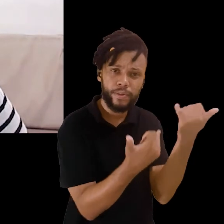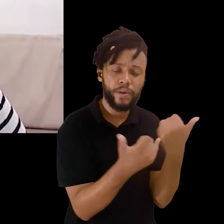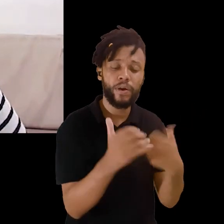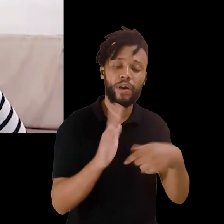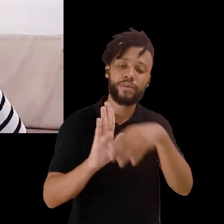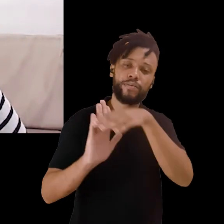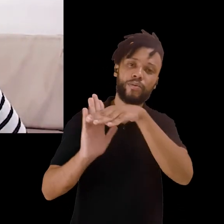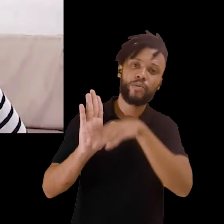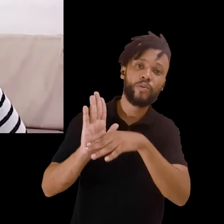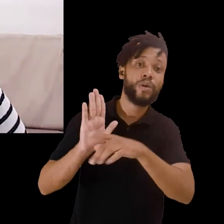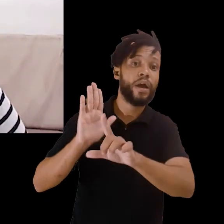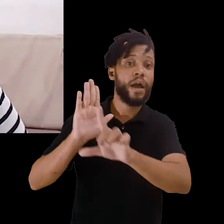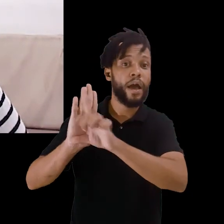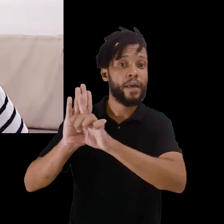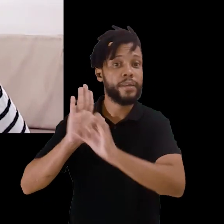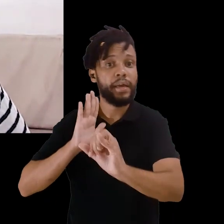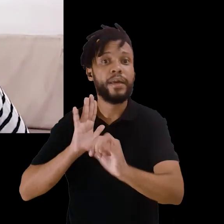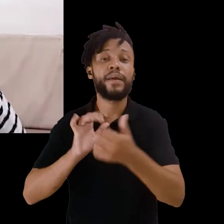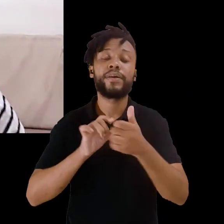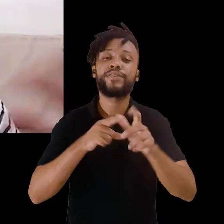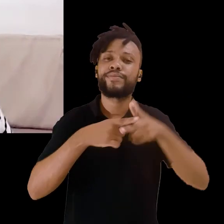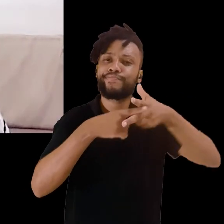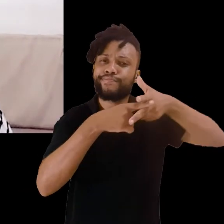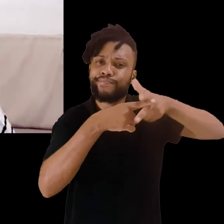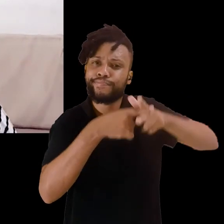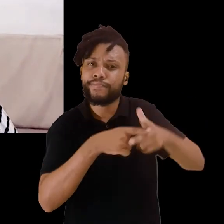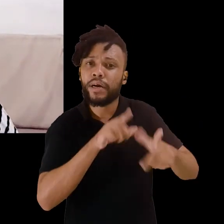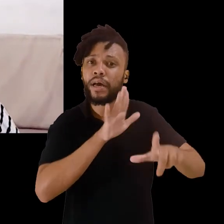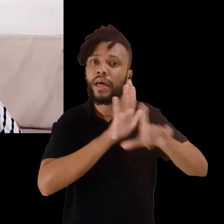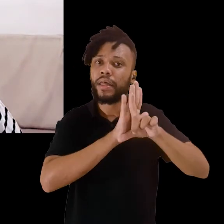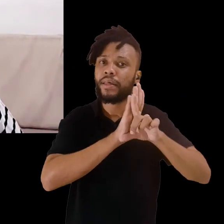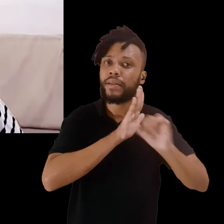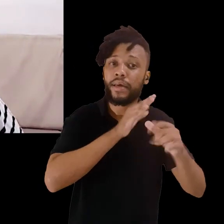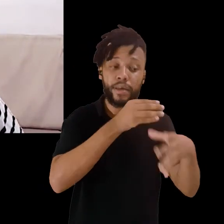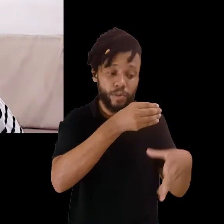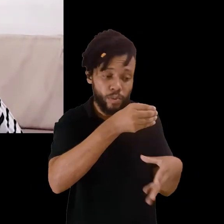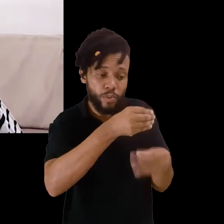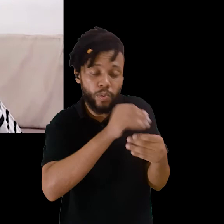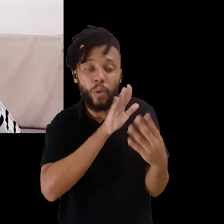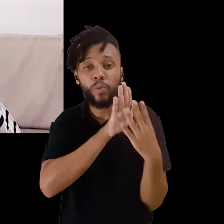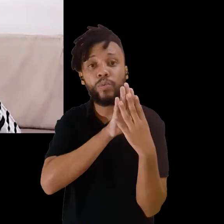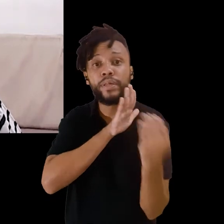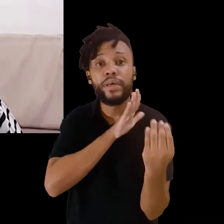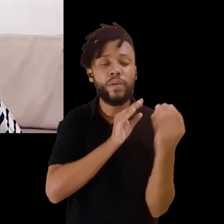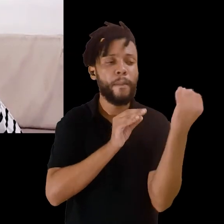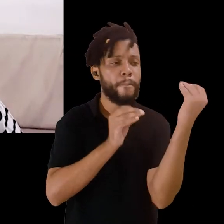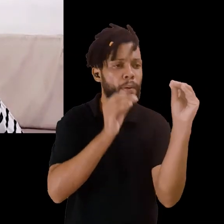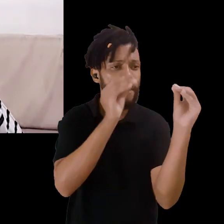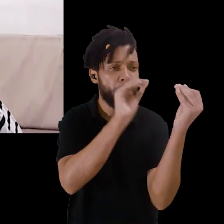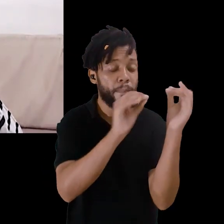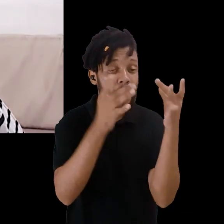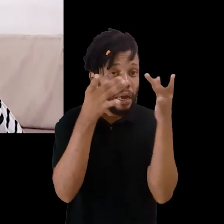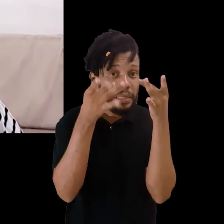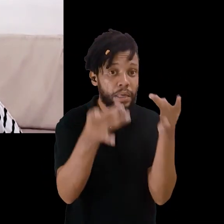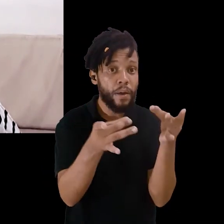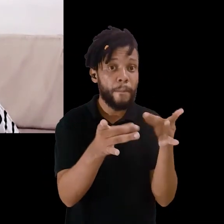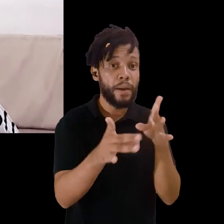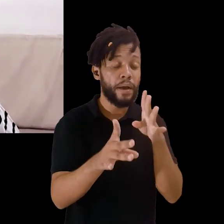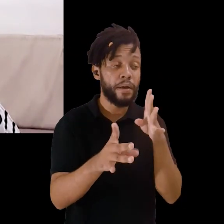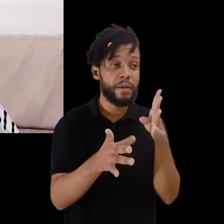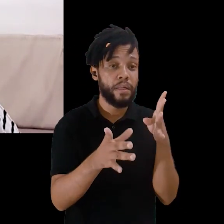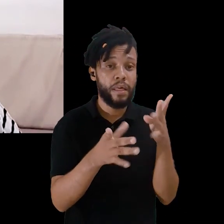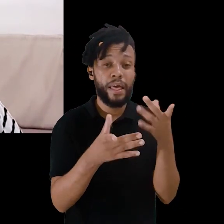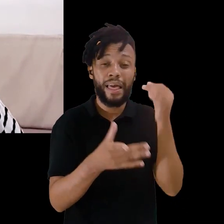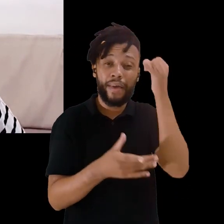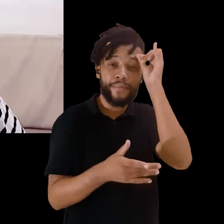informações, as leis, né, as alterações das leis, os modelos, preencher com atenção para não mandar